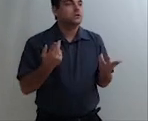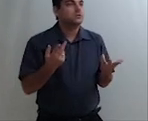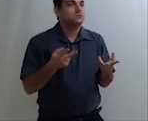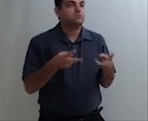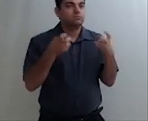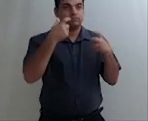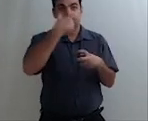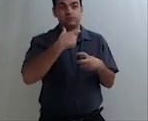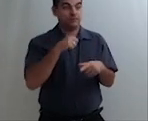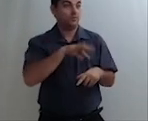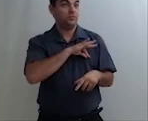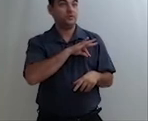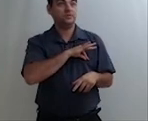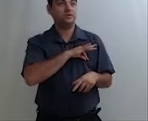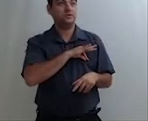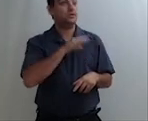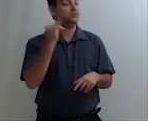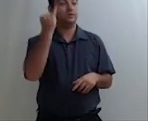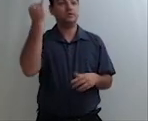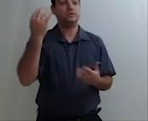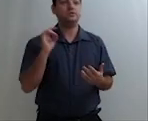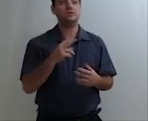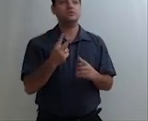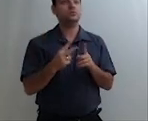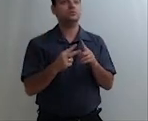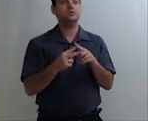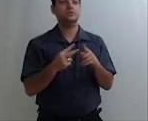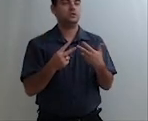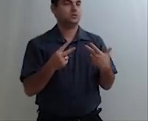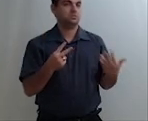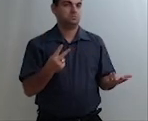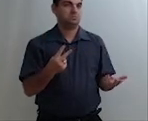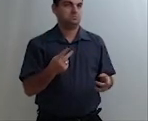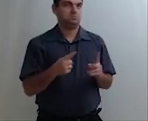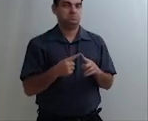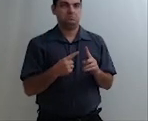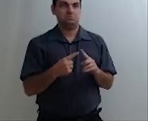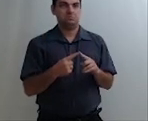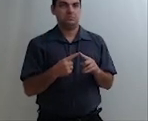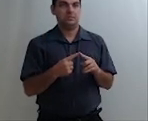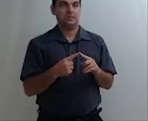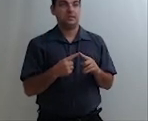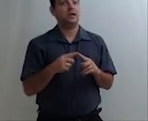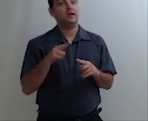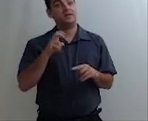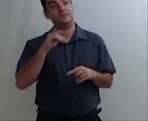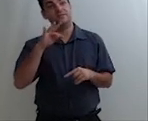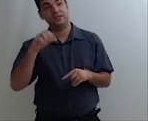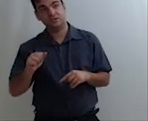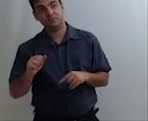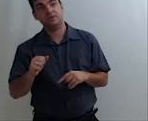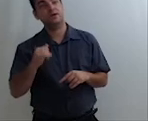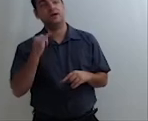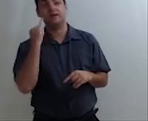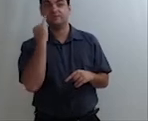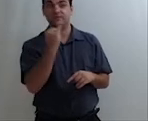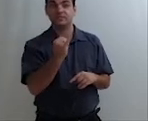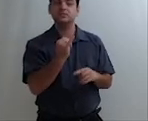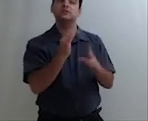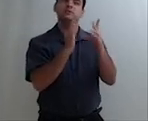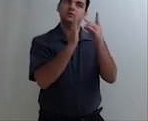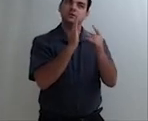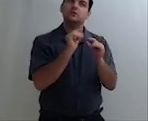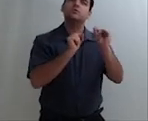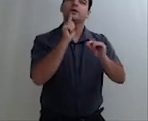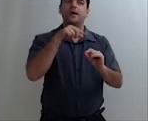na polícia ele exige praticamente só duas providências né que são que a vítima primeiro indique as características que